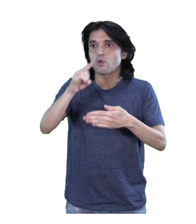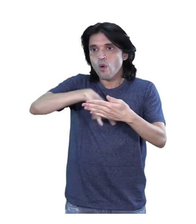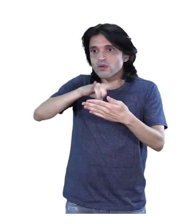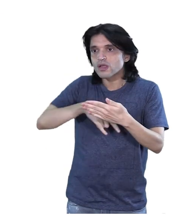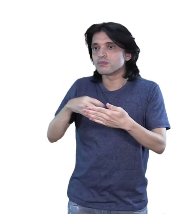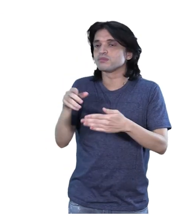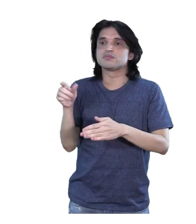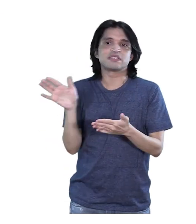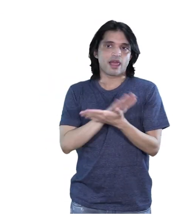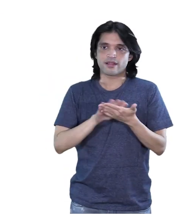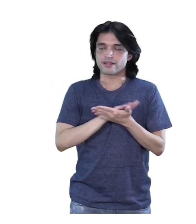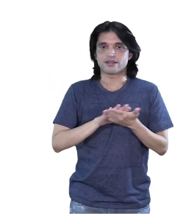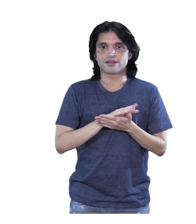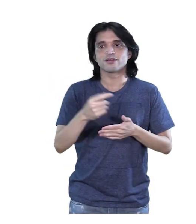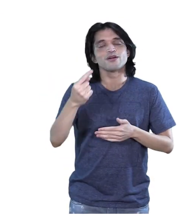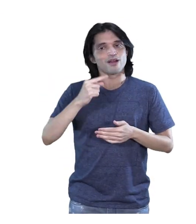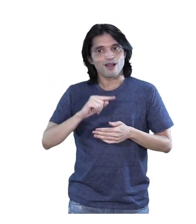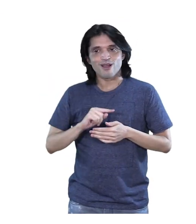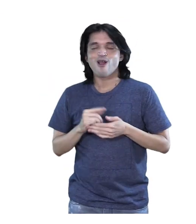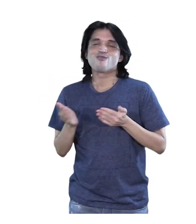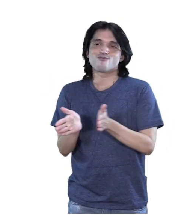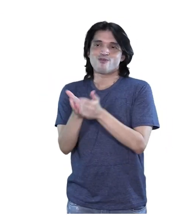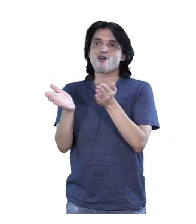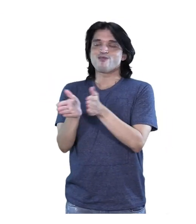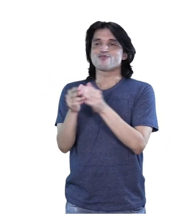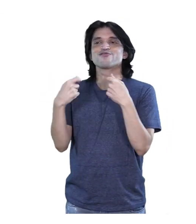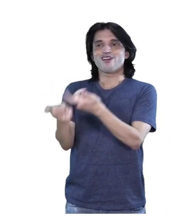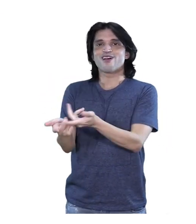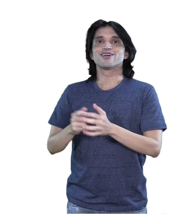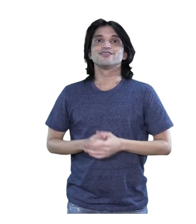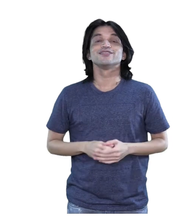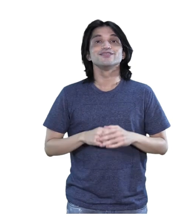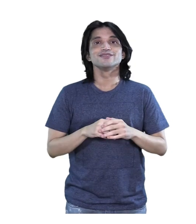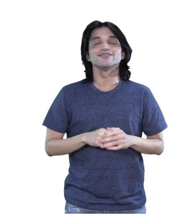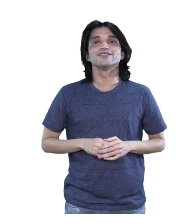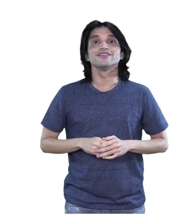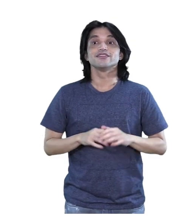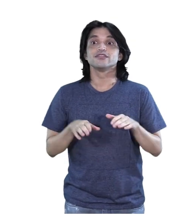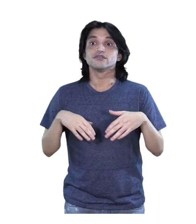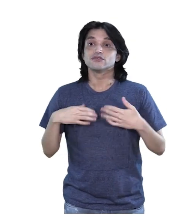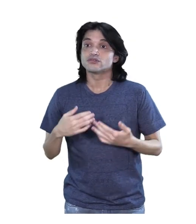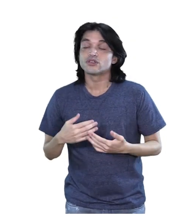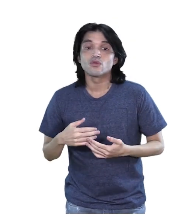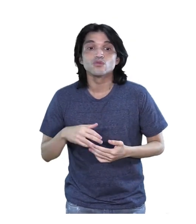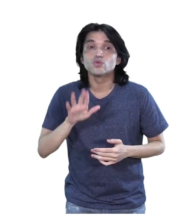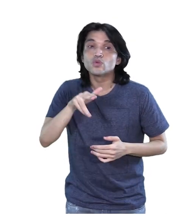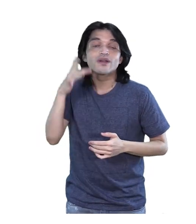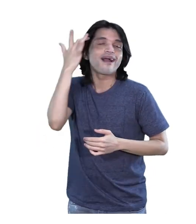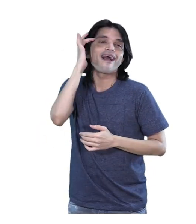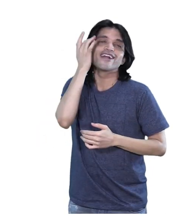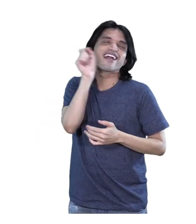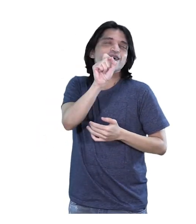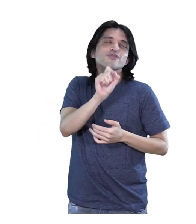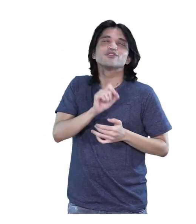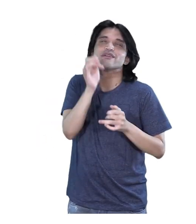história: nunca ache que pontuar é besteira. O uso adequado da pontuação é importantíssimo para a produção